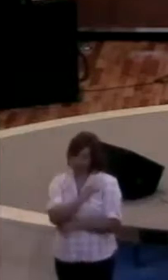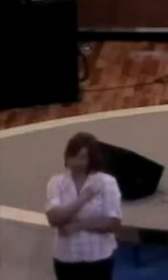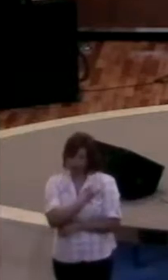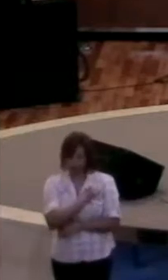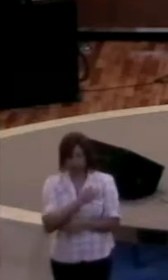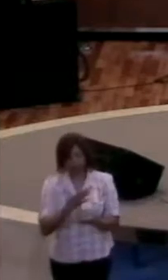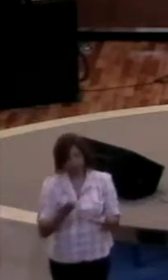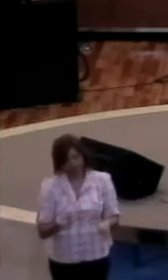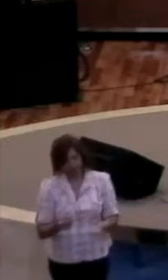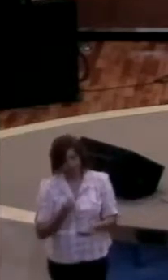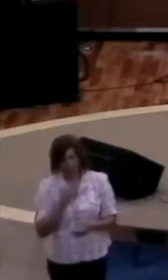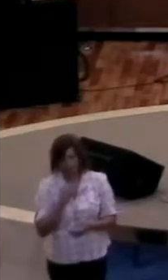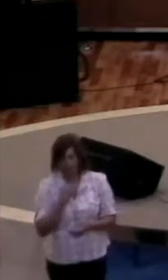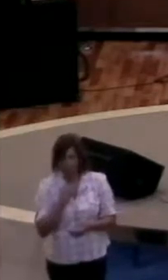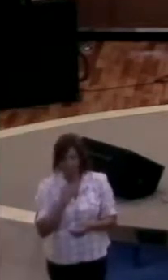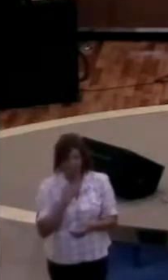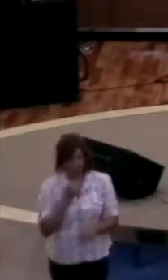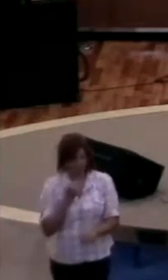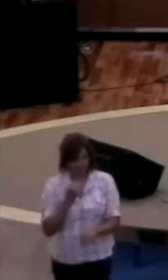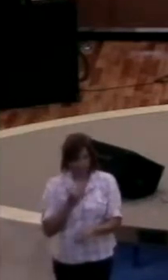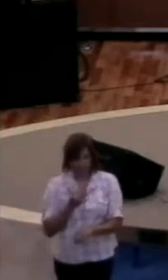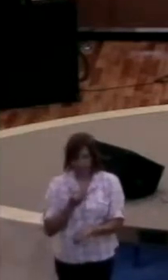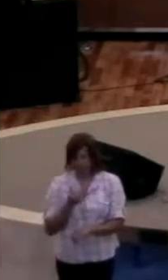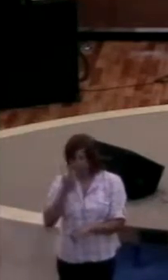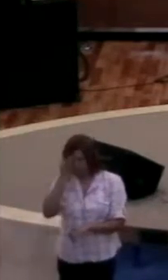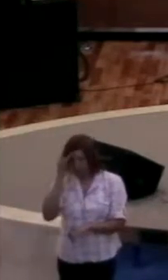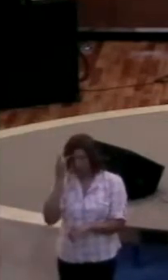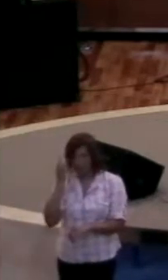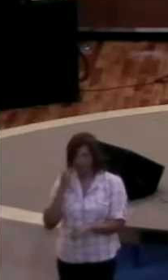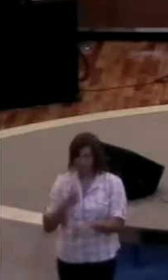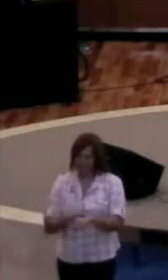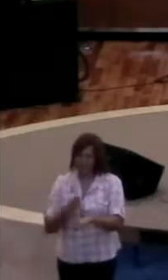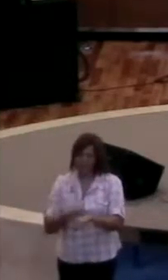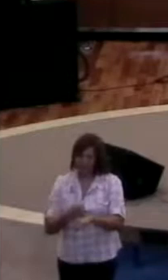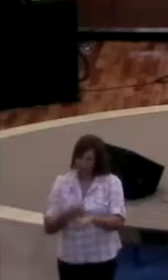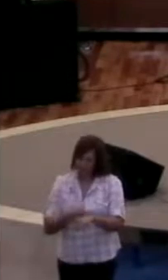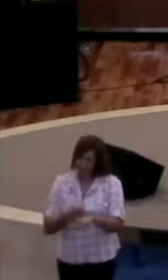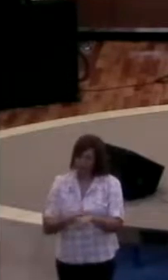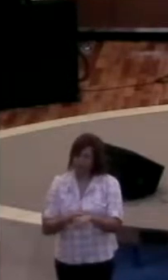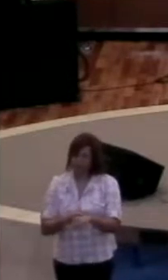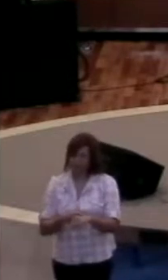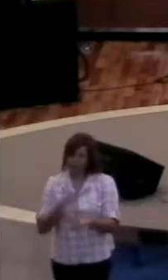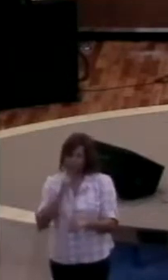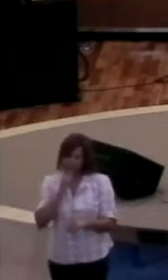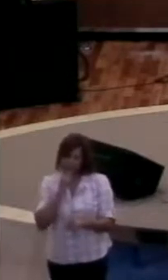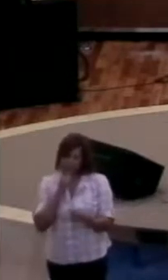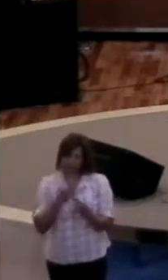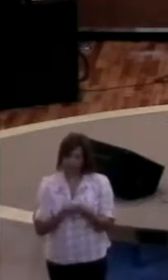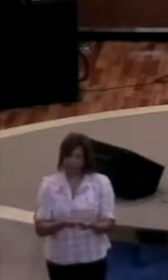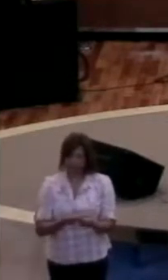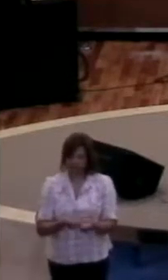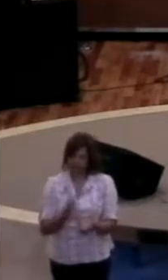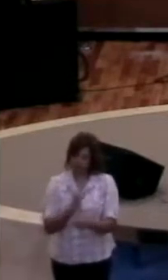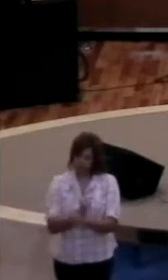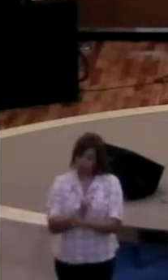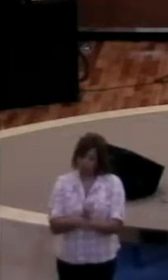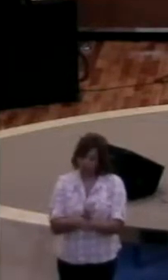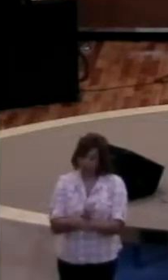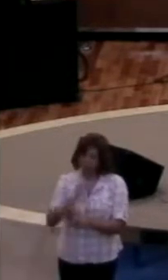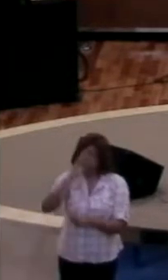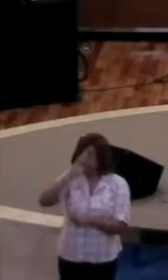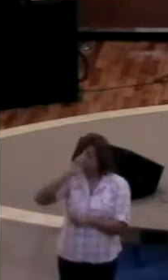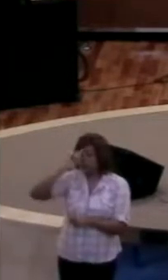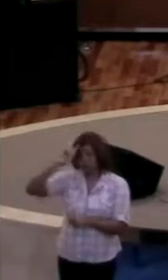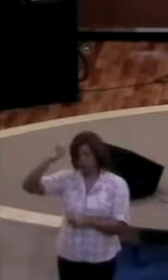É aquela insistência. E nós então, irmãos, caminhamos assim hoje, como se o nosso Deus fosse